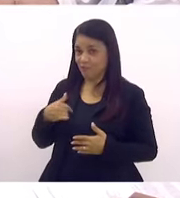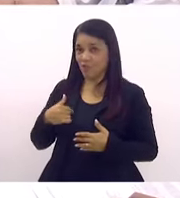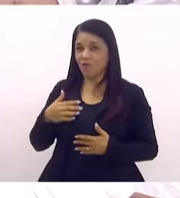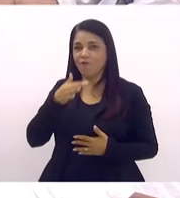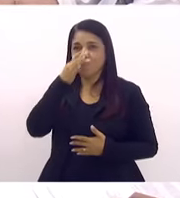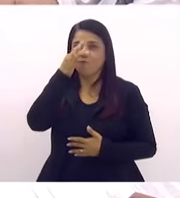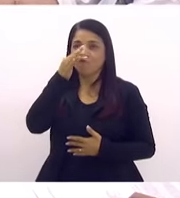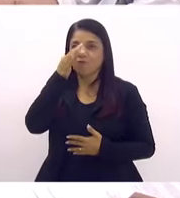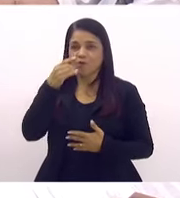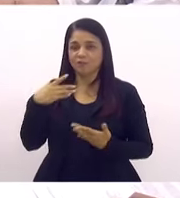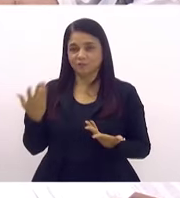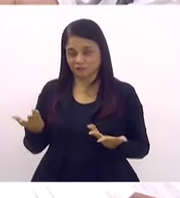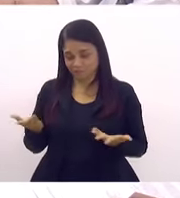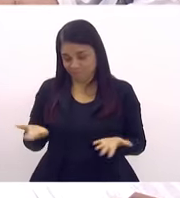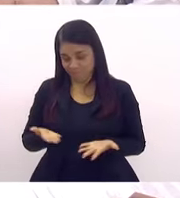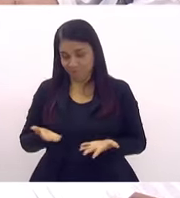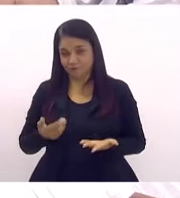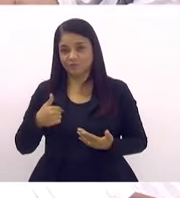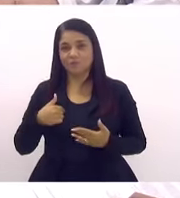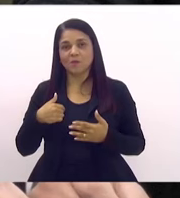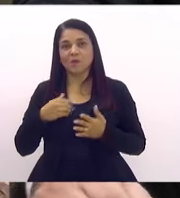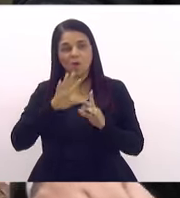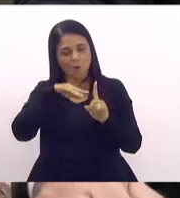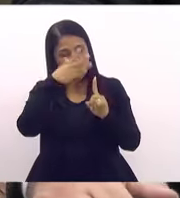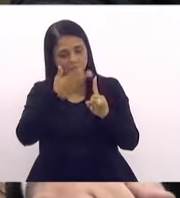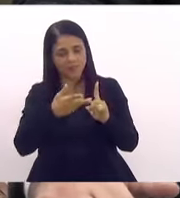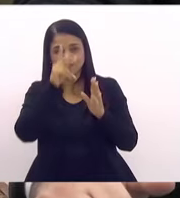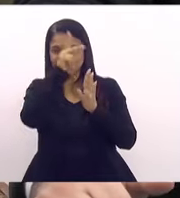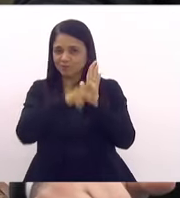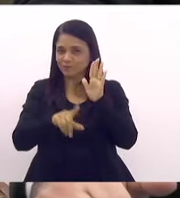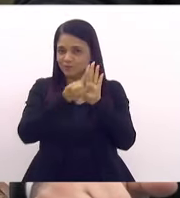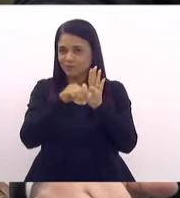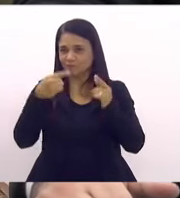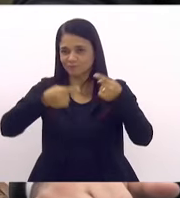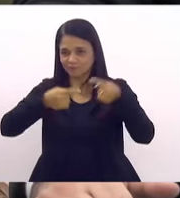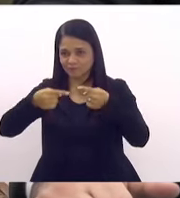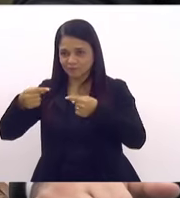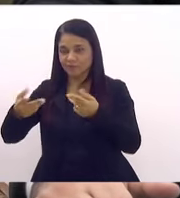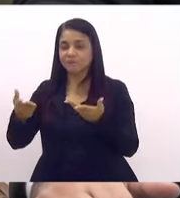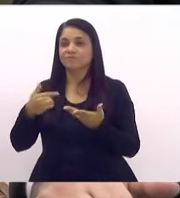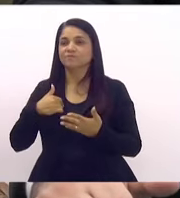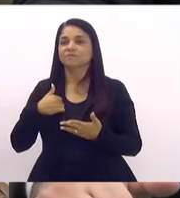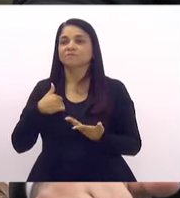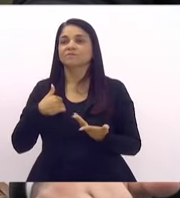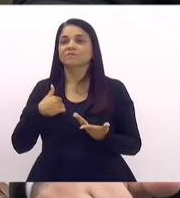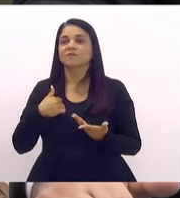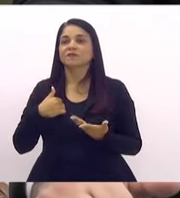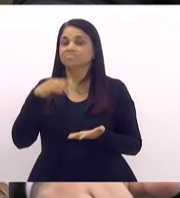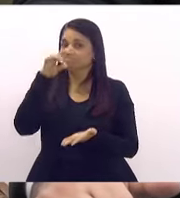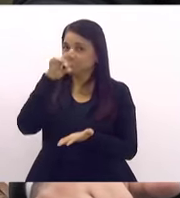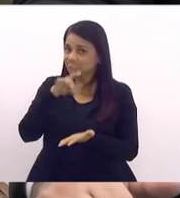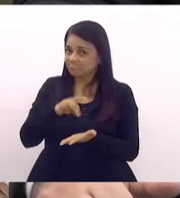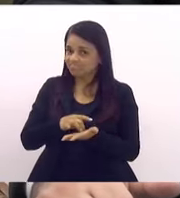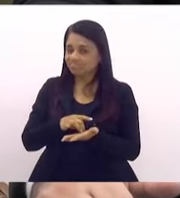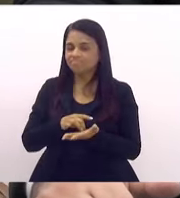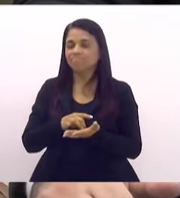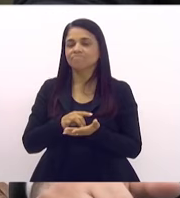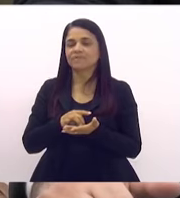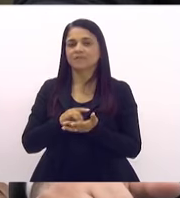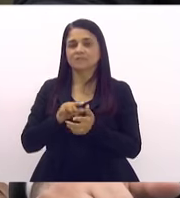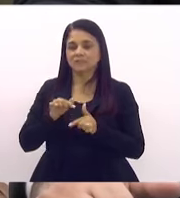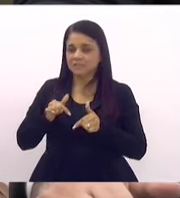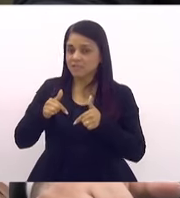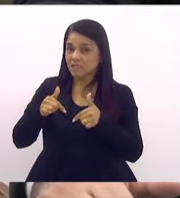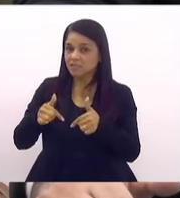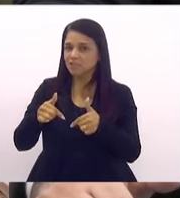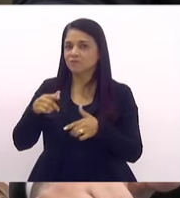homenagem à discussão do projeto. Na realidade, né, quando nós, através da iniciativa do